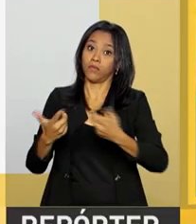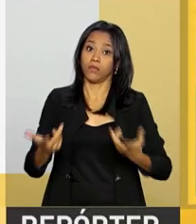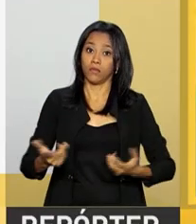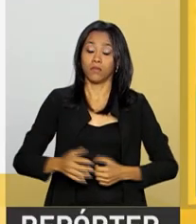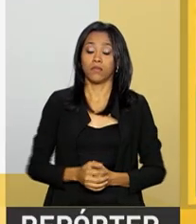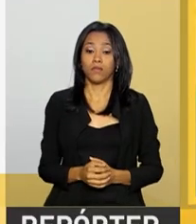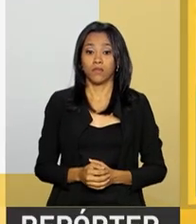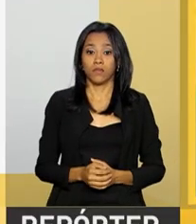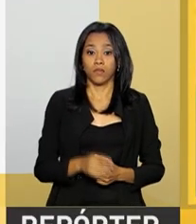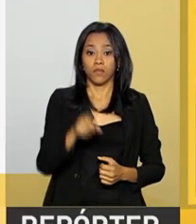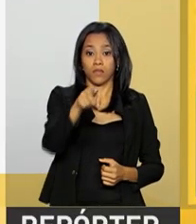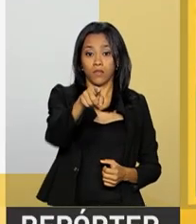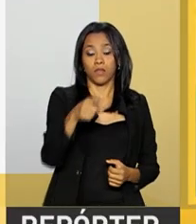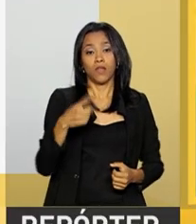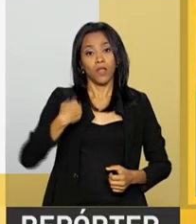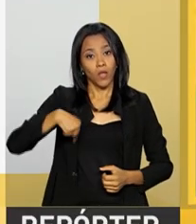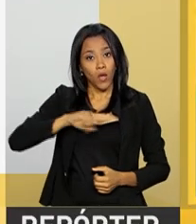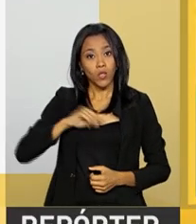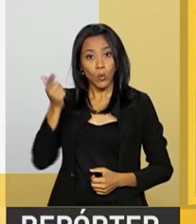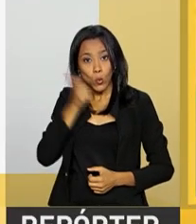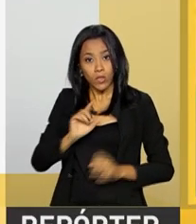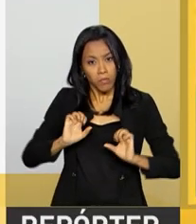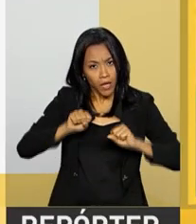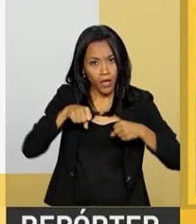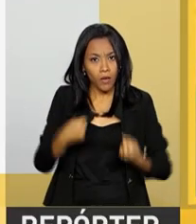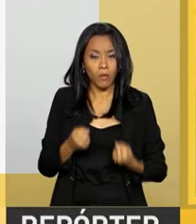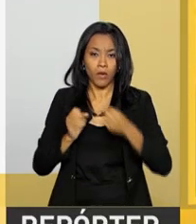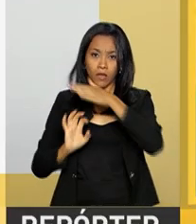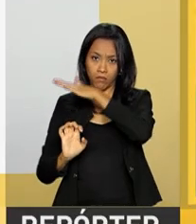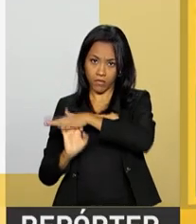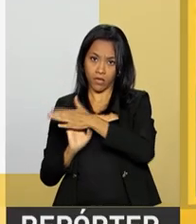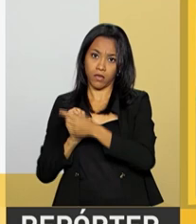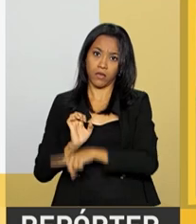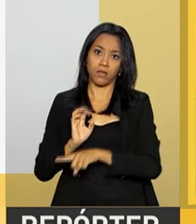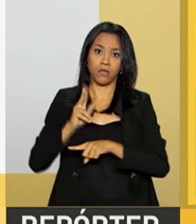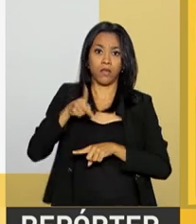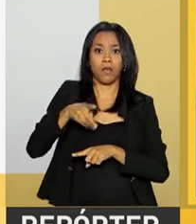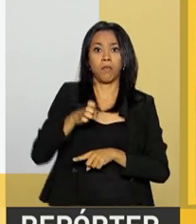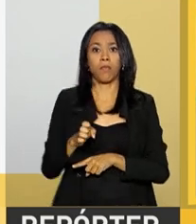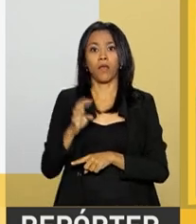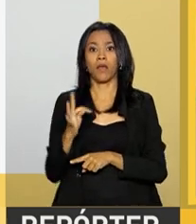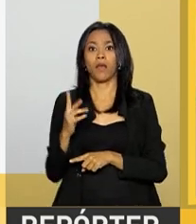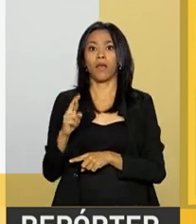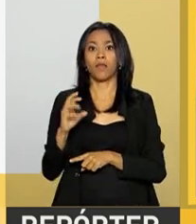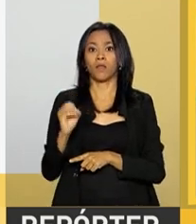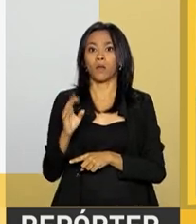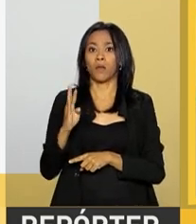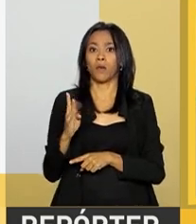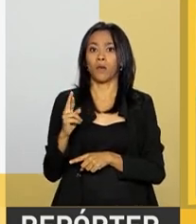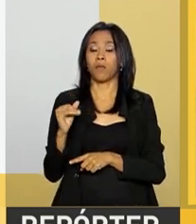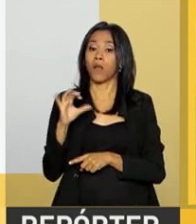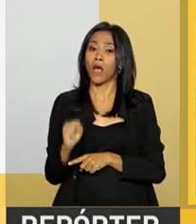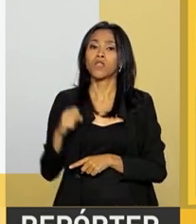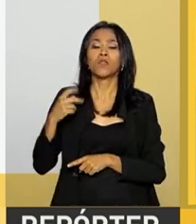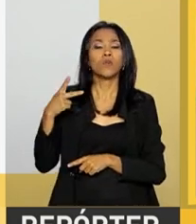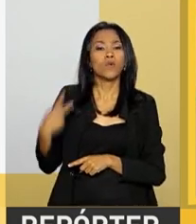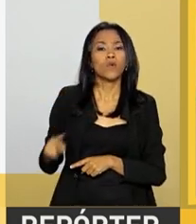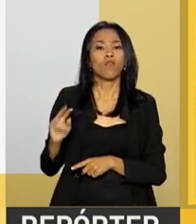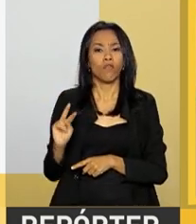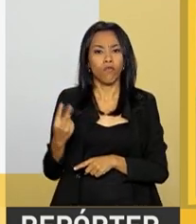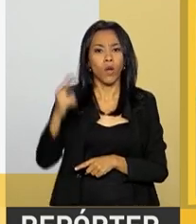nós recuperamos a personagem recuperamos um aumento do valor de suas ações com a sua